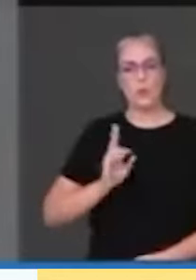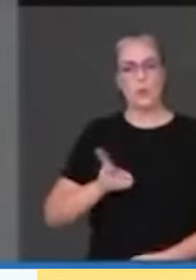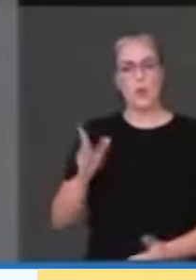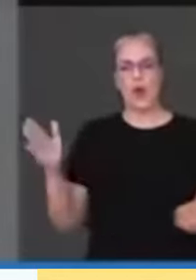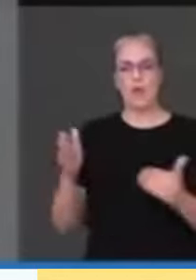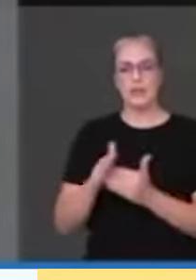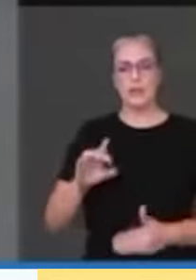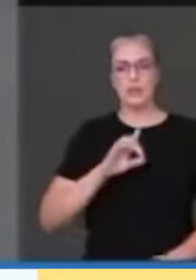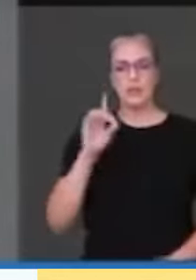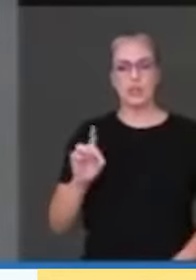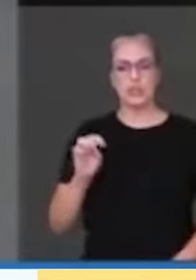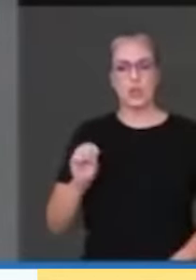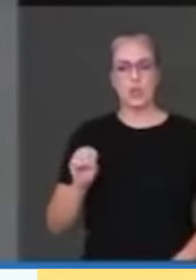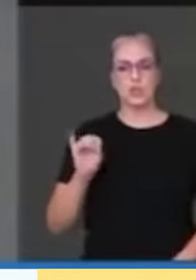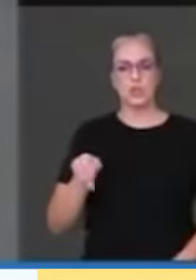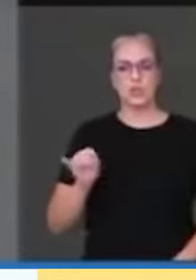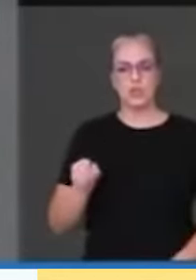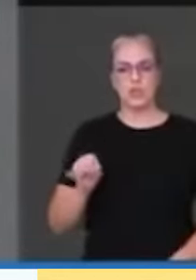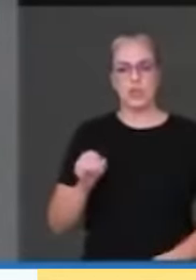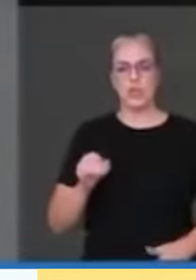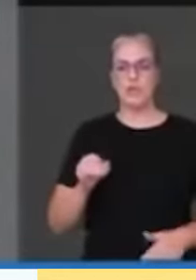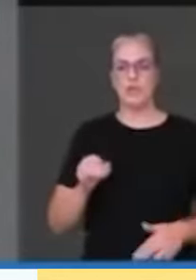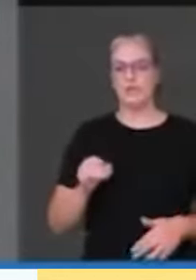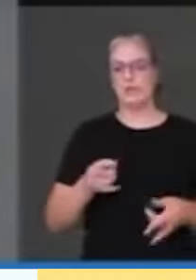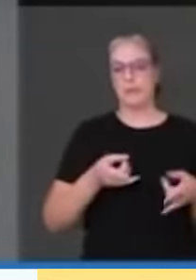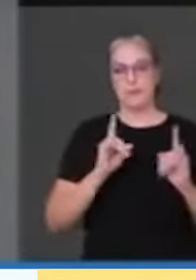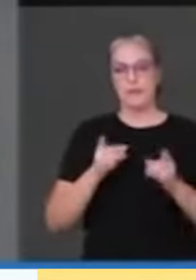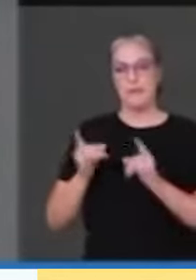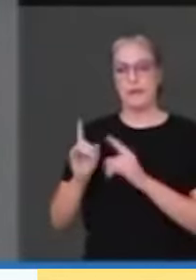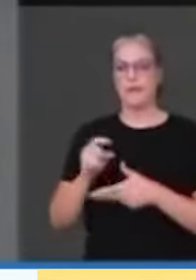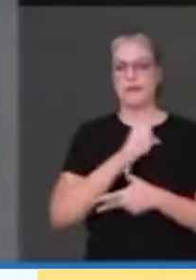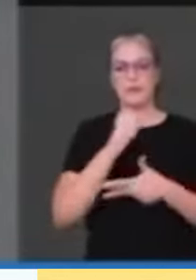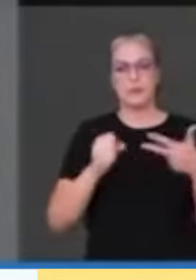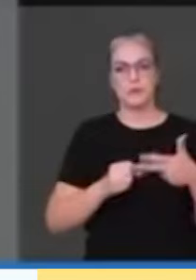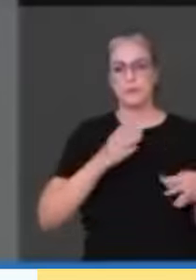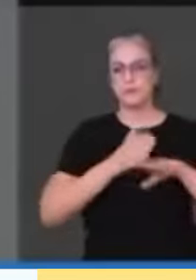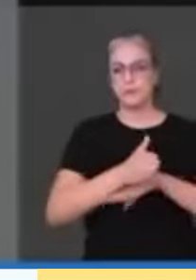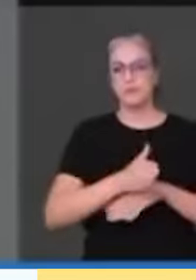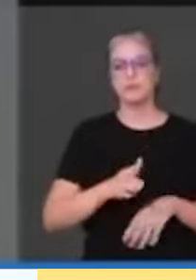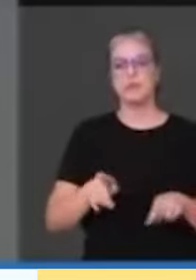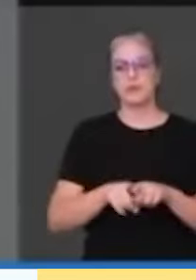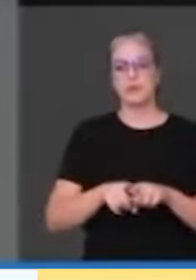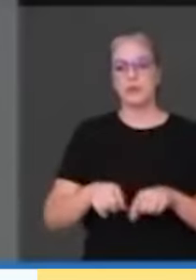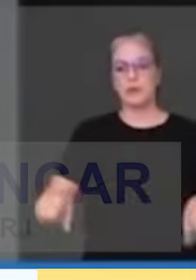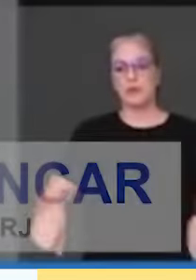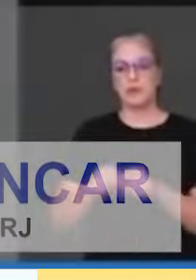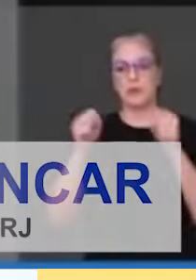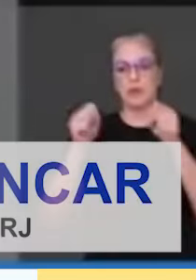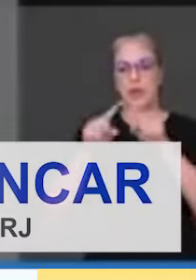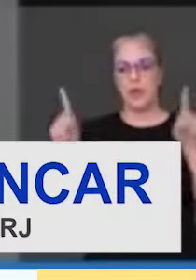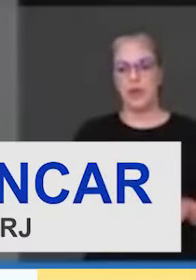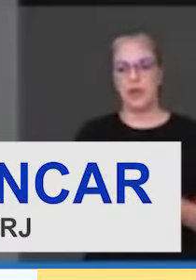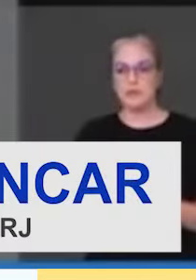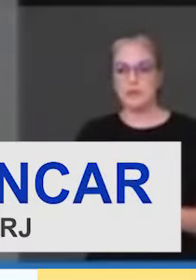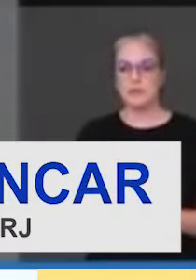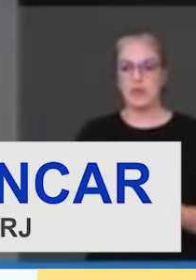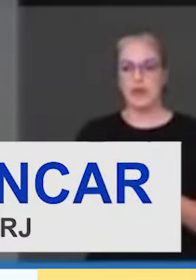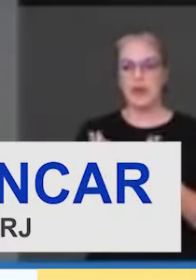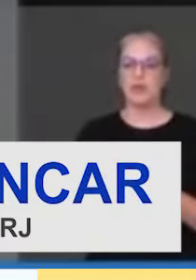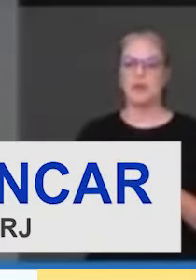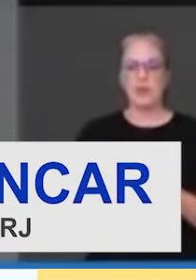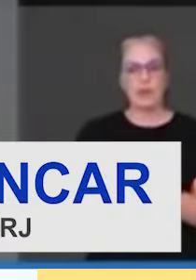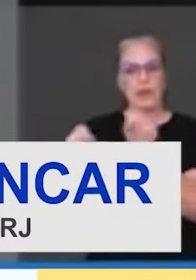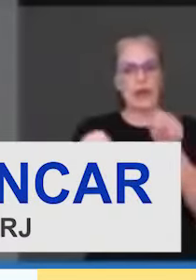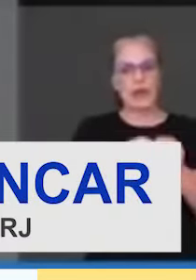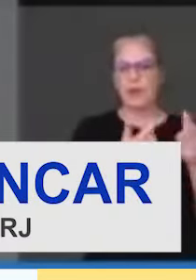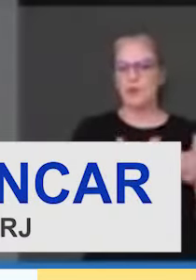janeiro, com invasão dos prédios dos três poderes, saque, inclusive, de caixas eletrônicos e depredação de patrimônio,